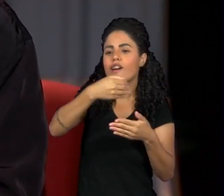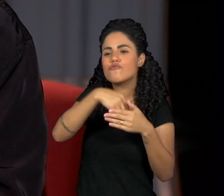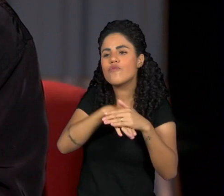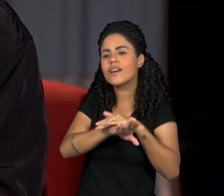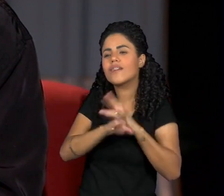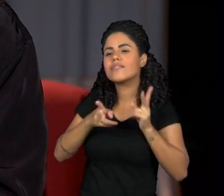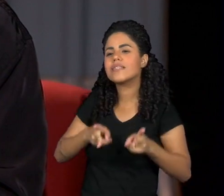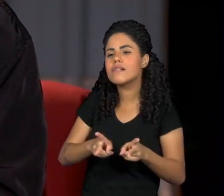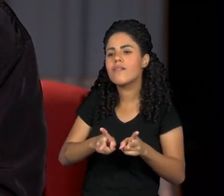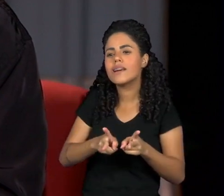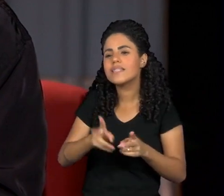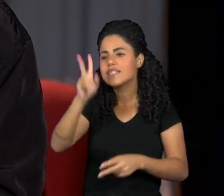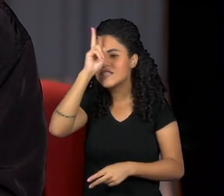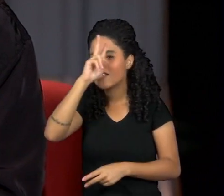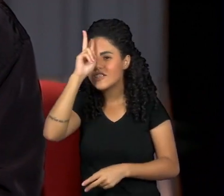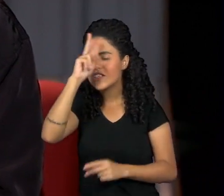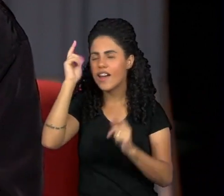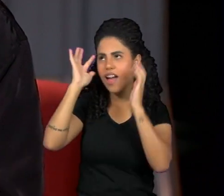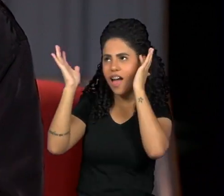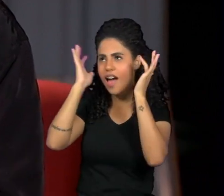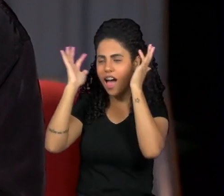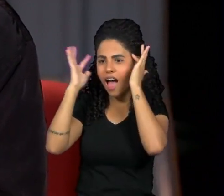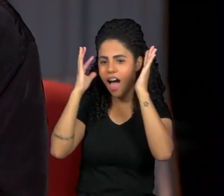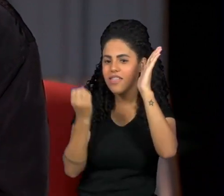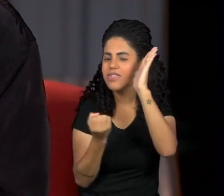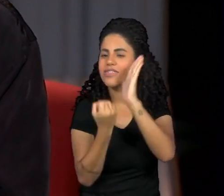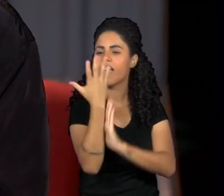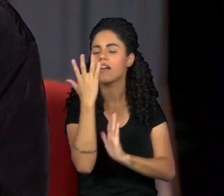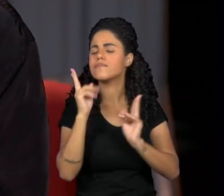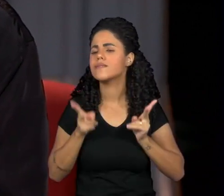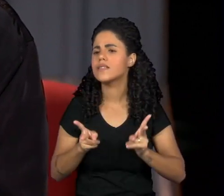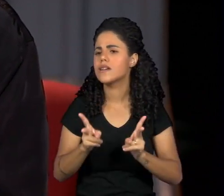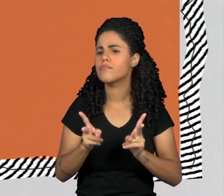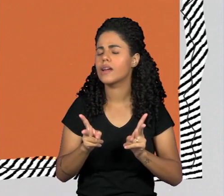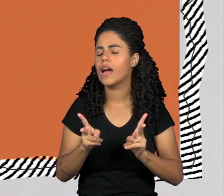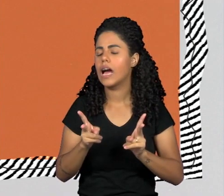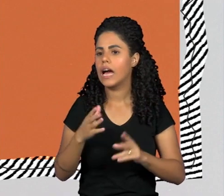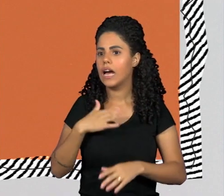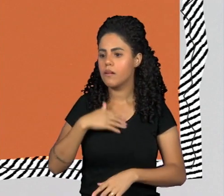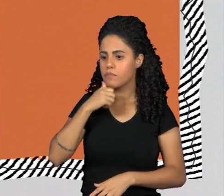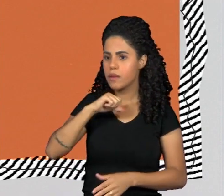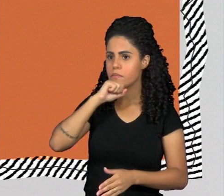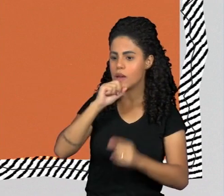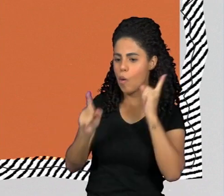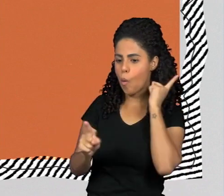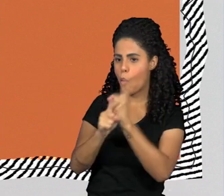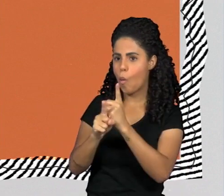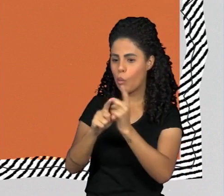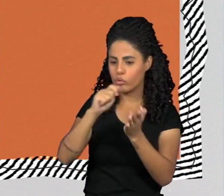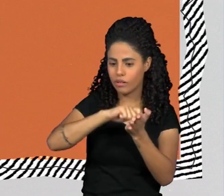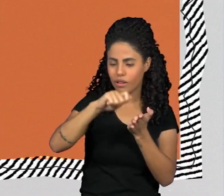histórias de ficção, fabulando, imaginando. E uma vez minha mãe encontrou no guarda-roupa